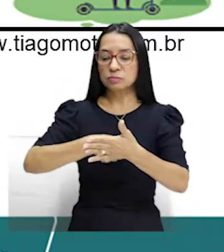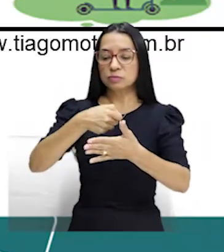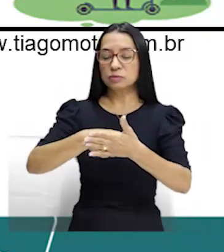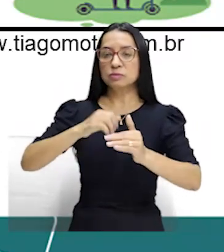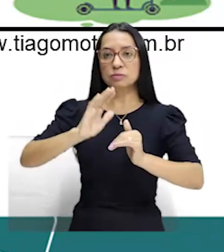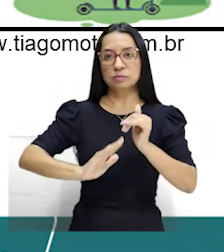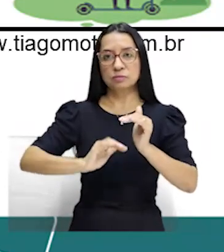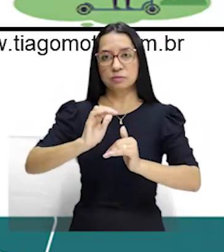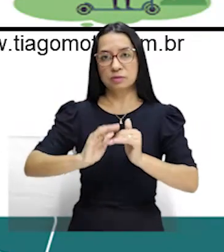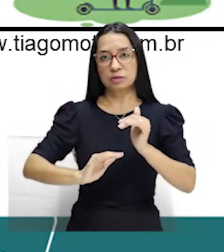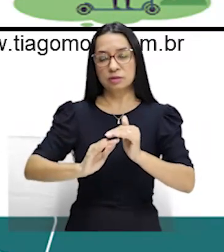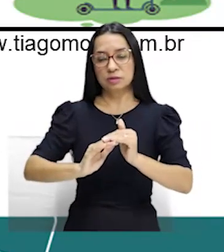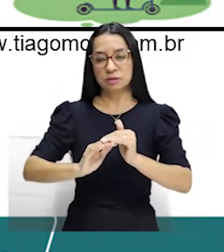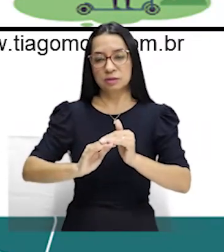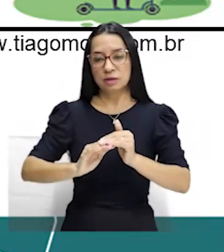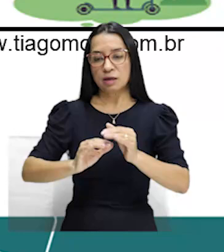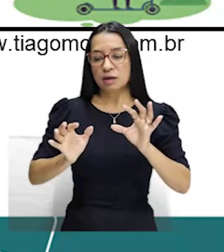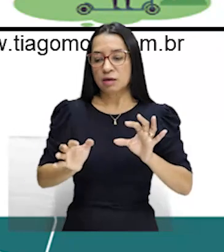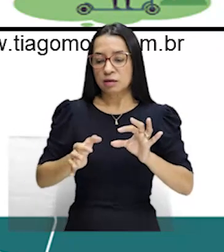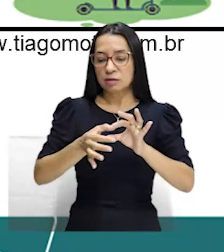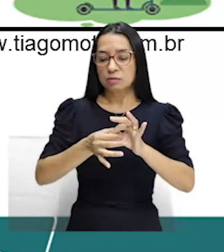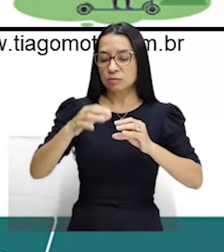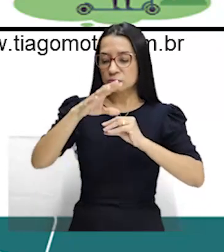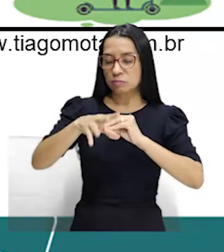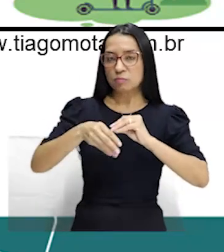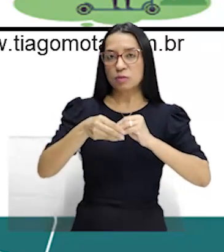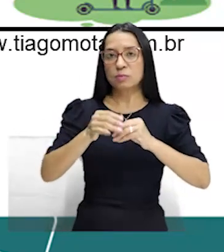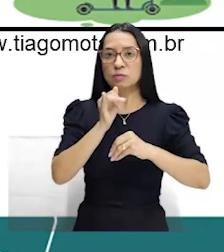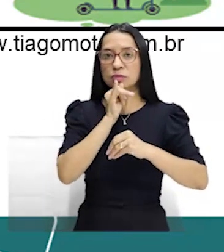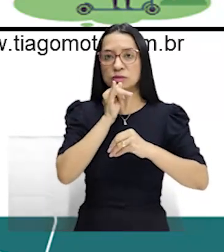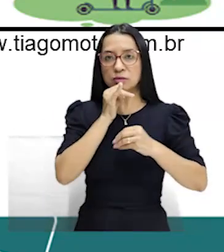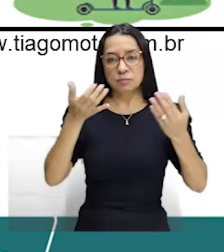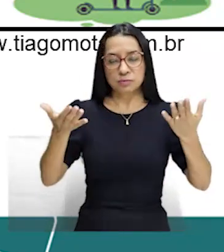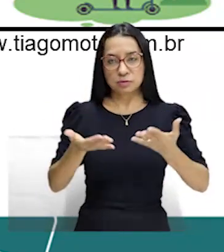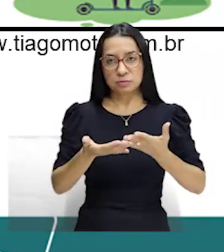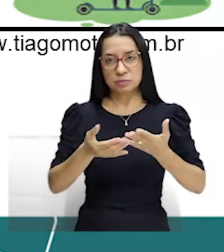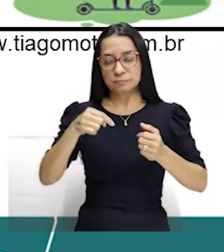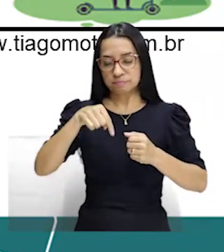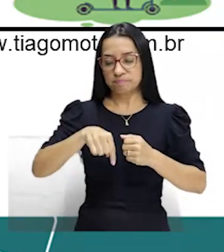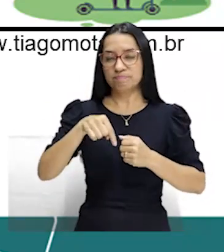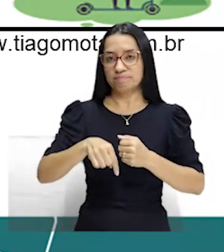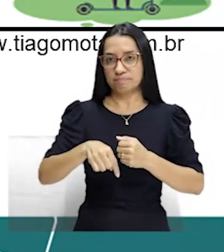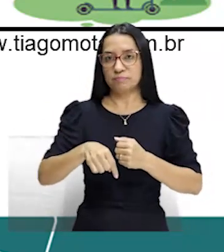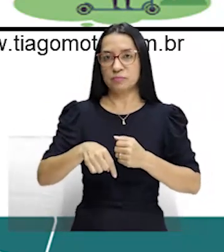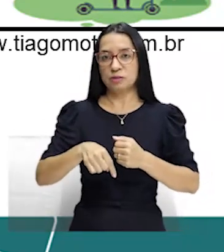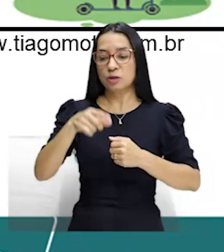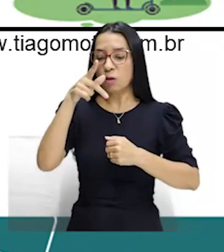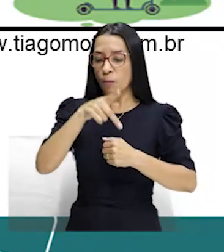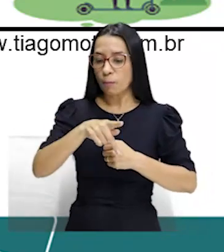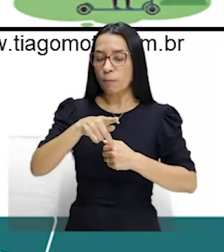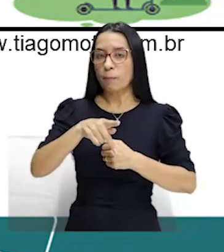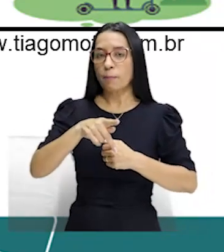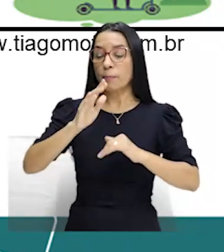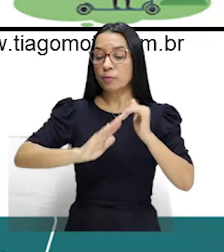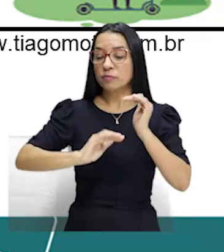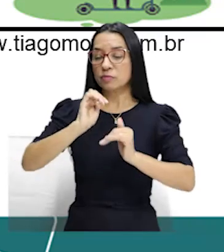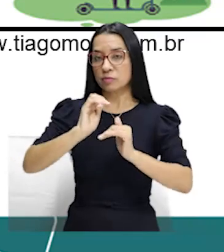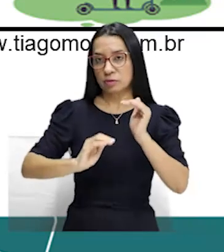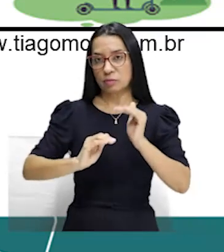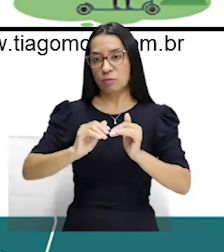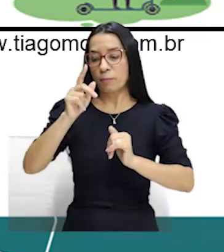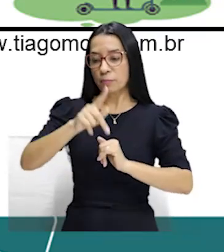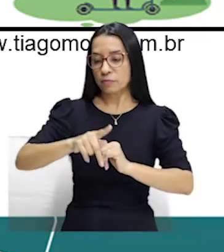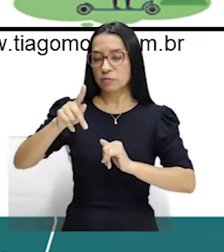justamente endossa esse exemplo que eu acabei de dar para vocês. Aqui é o meu profissional. Eu sou profissional de educação